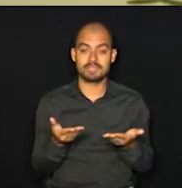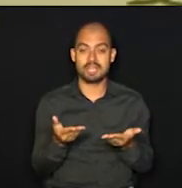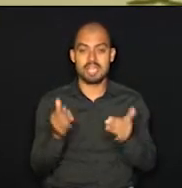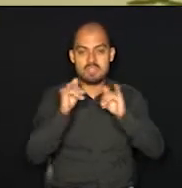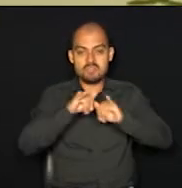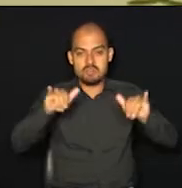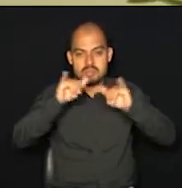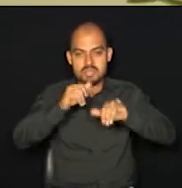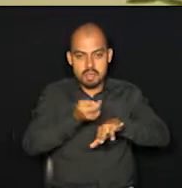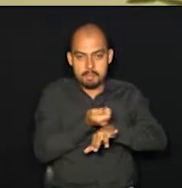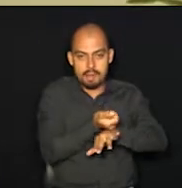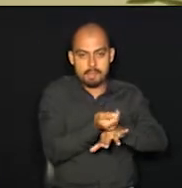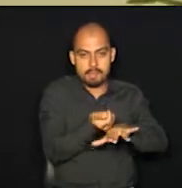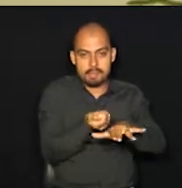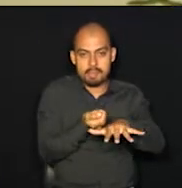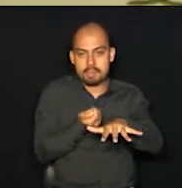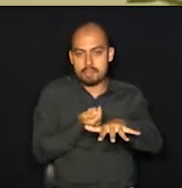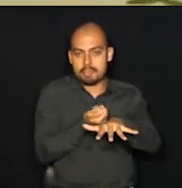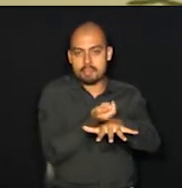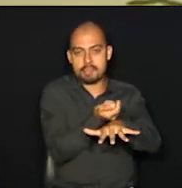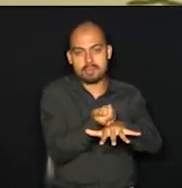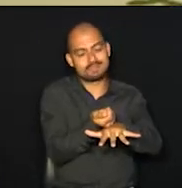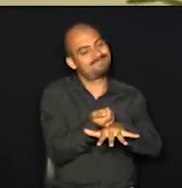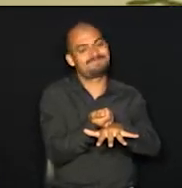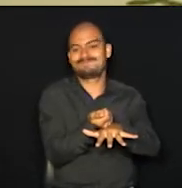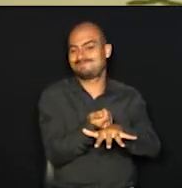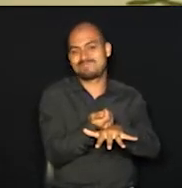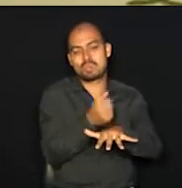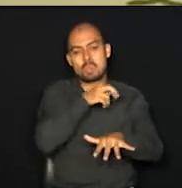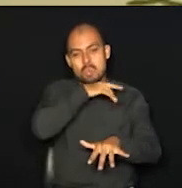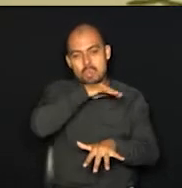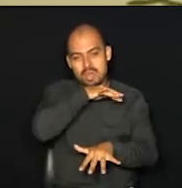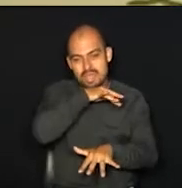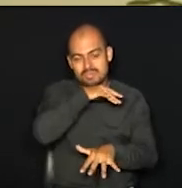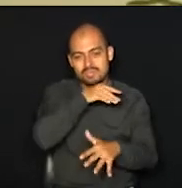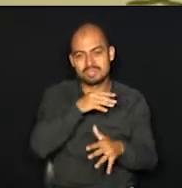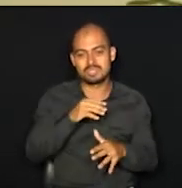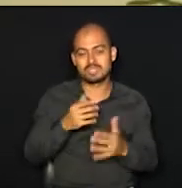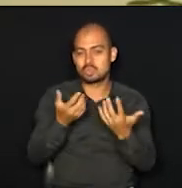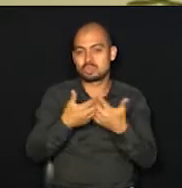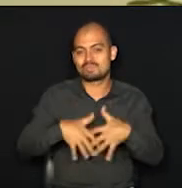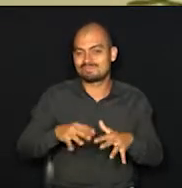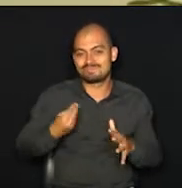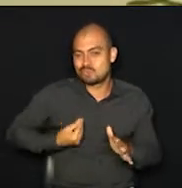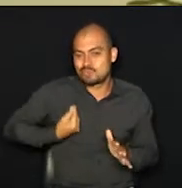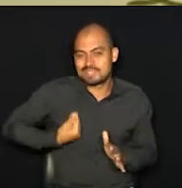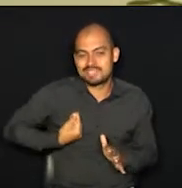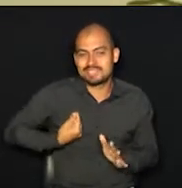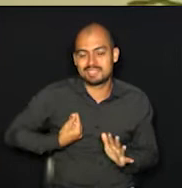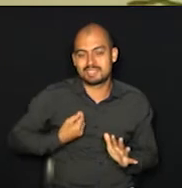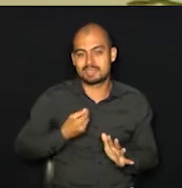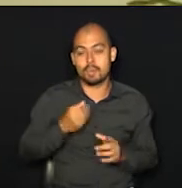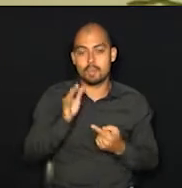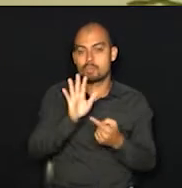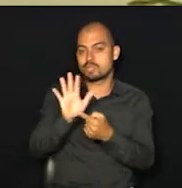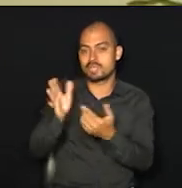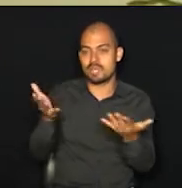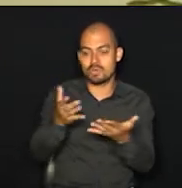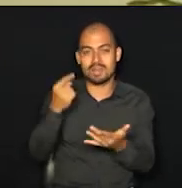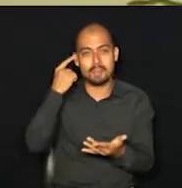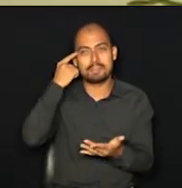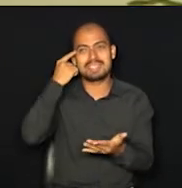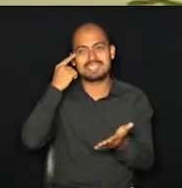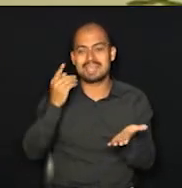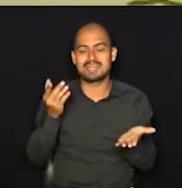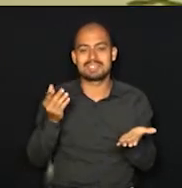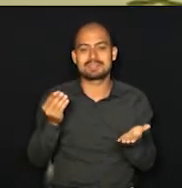notícias falsas são muito ruins, quer dizer, não existe, nós acabamos de mostrar aqui, não há nenhuma razão para pensar em que a